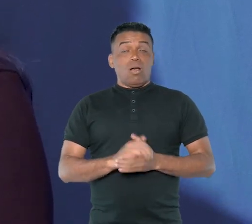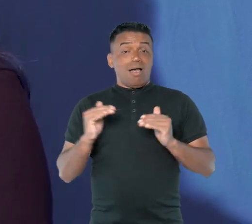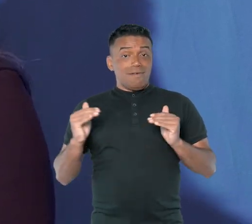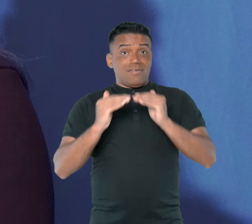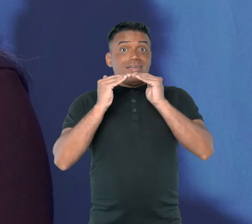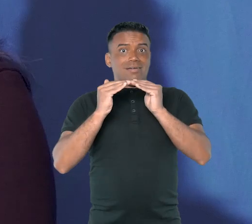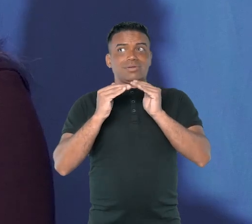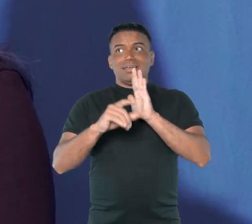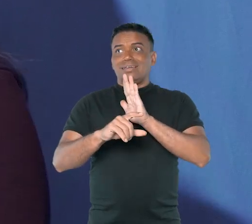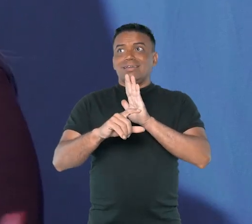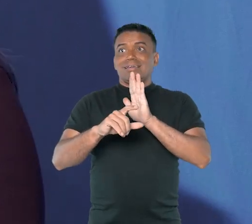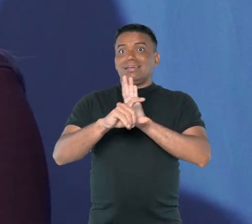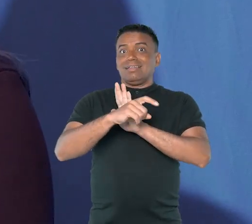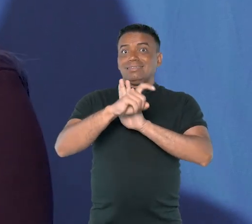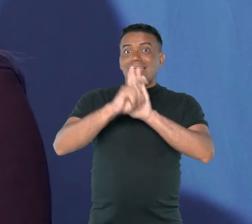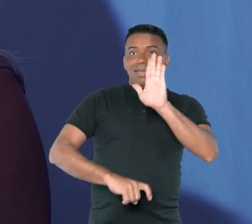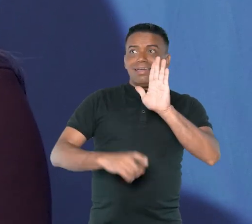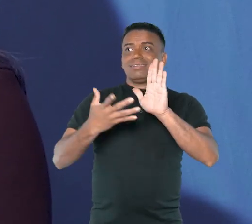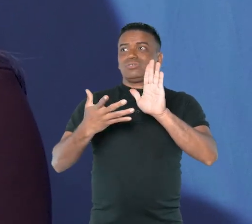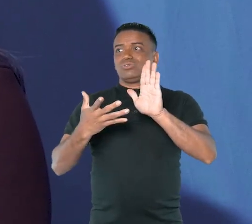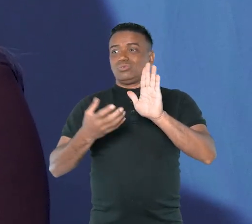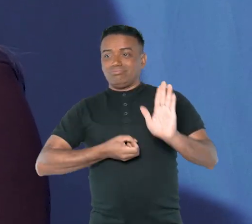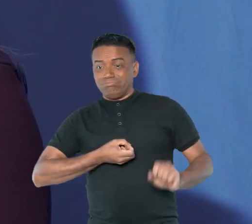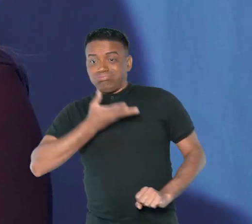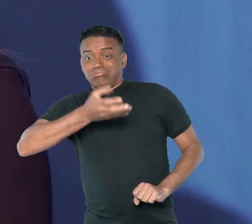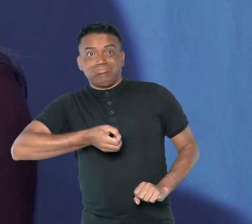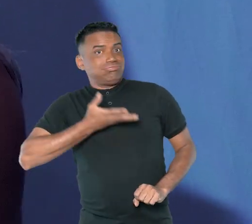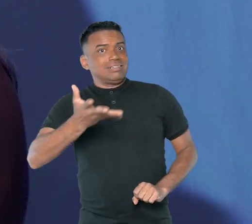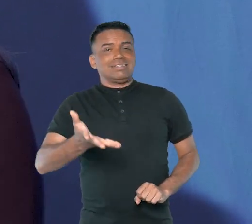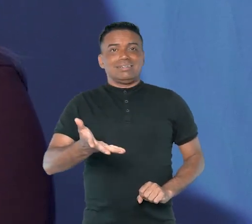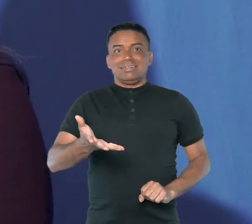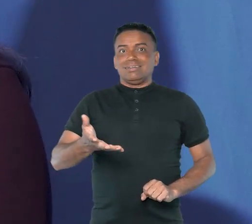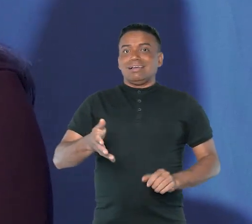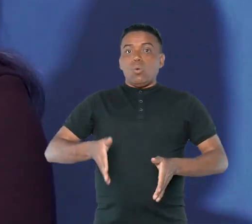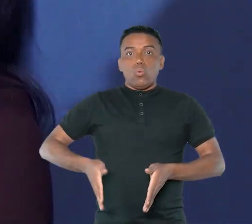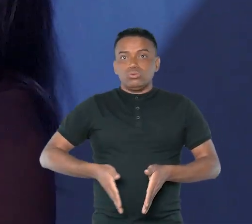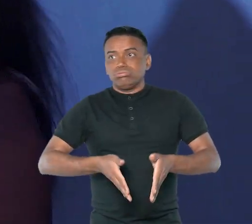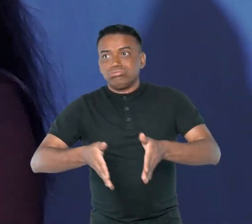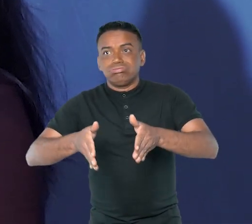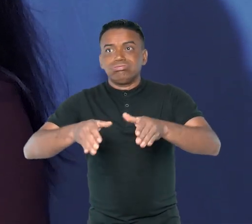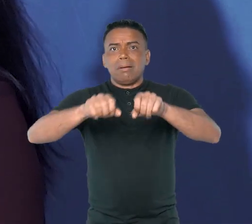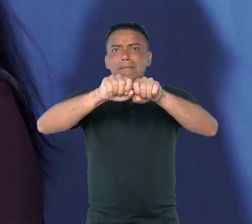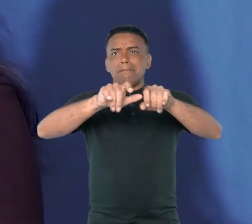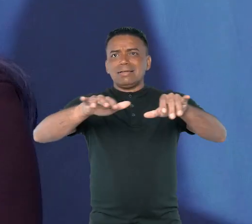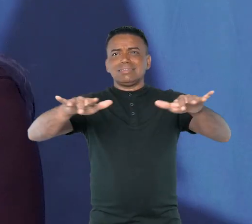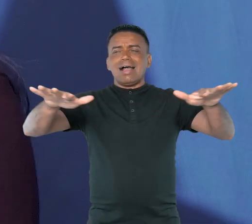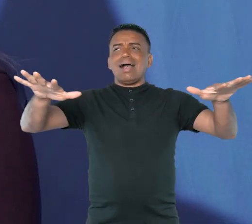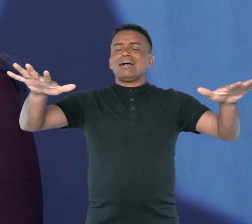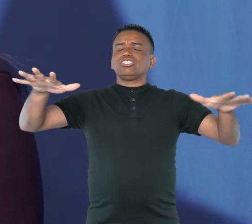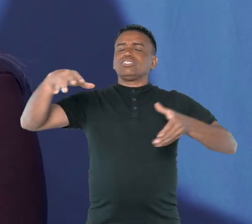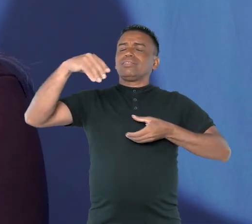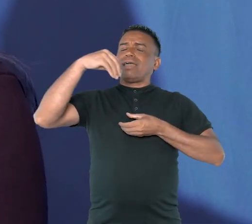as epifanias da estrada, com os encontros que aconteceram, com as paisagens interiores que, de alguma forma,